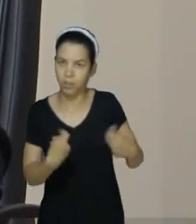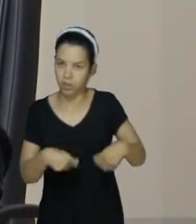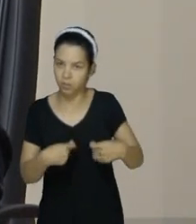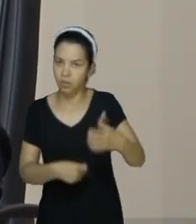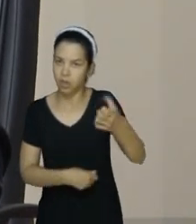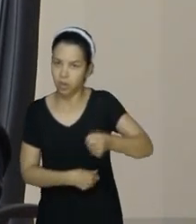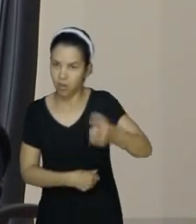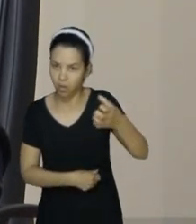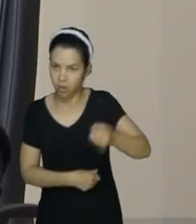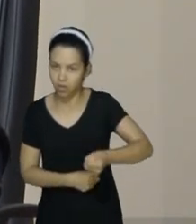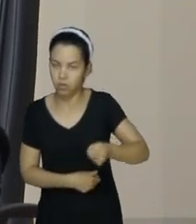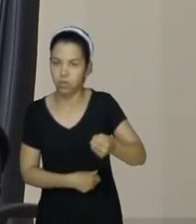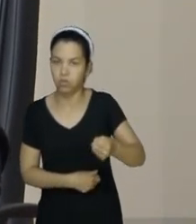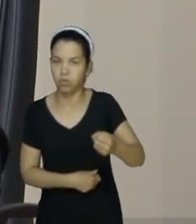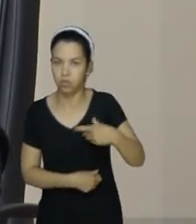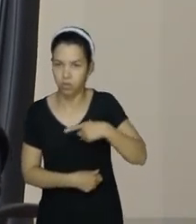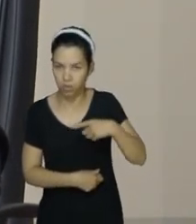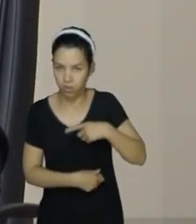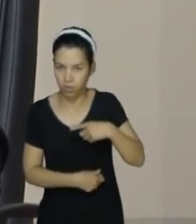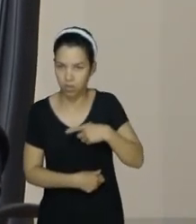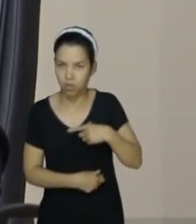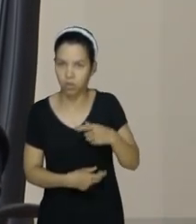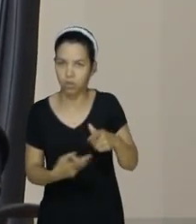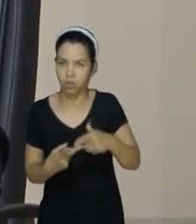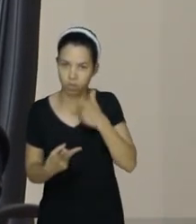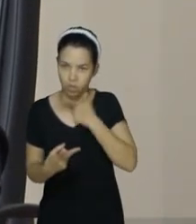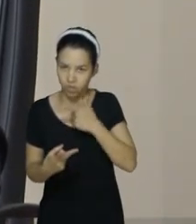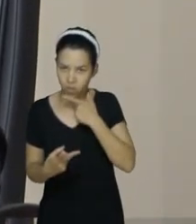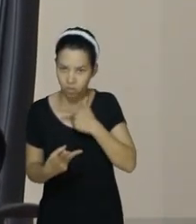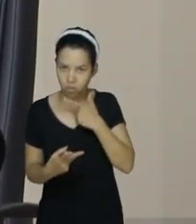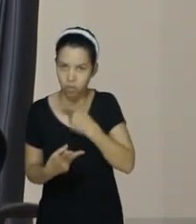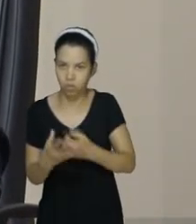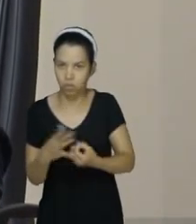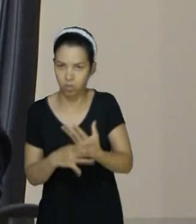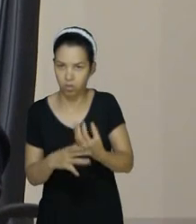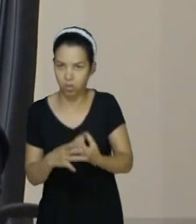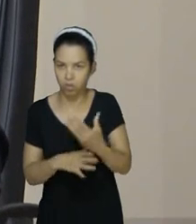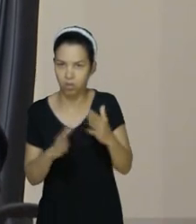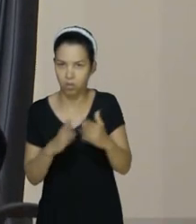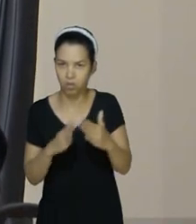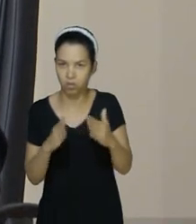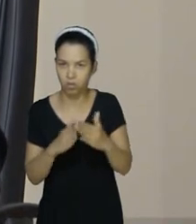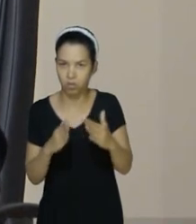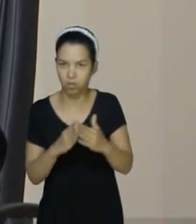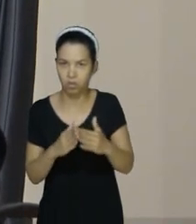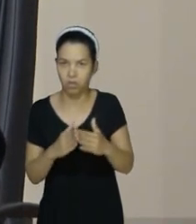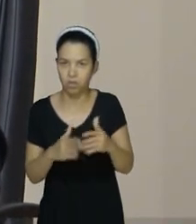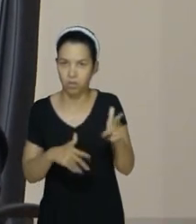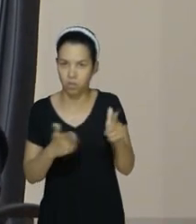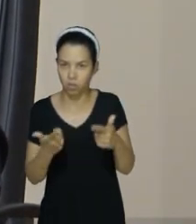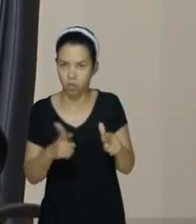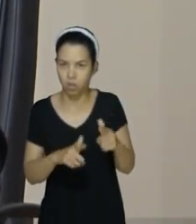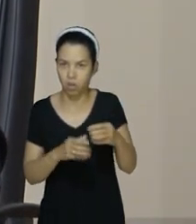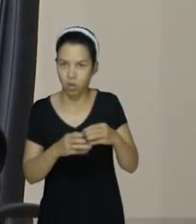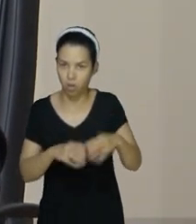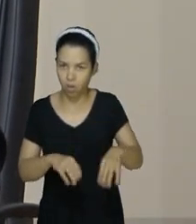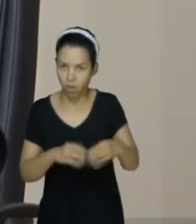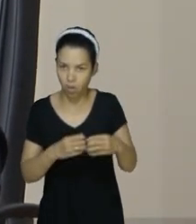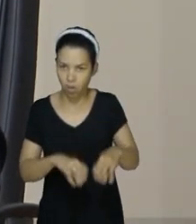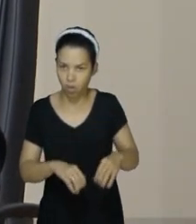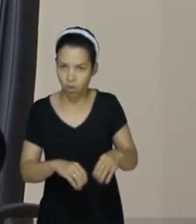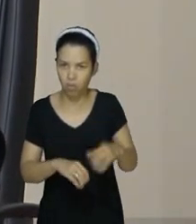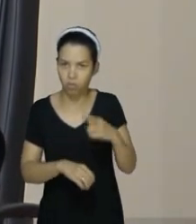se produzia, não precisávamos do queijo, porque se produzia em casa, de outros produtos, ovos,